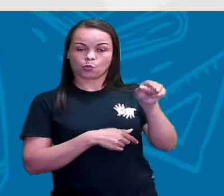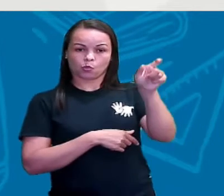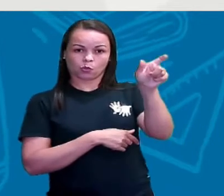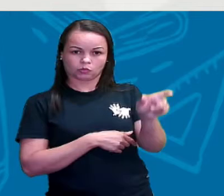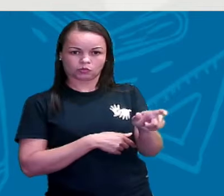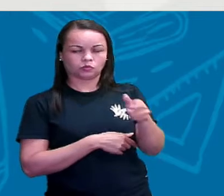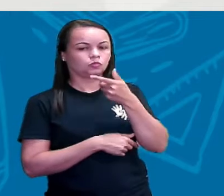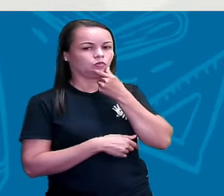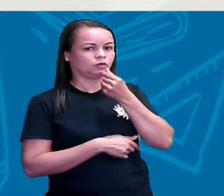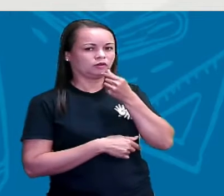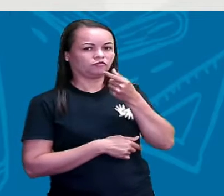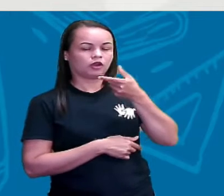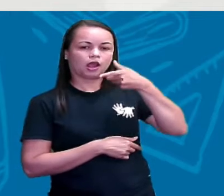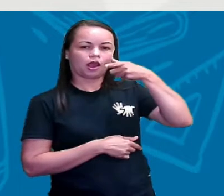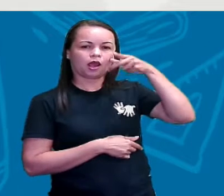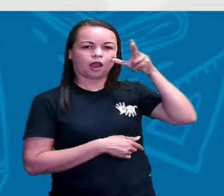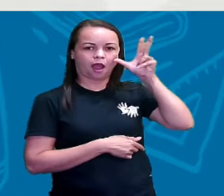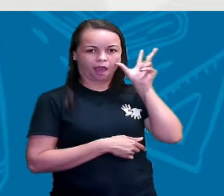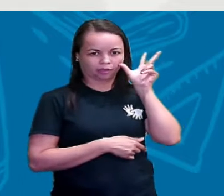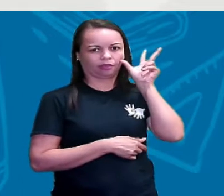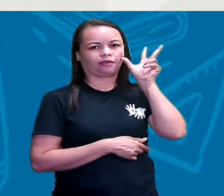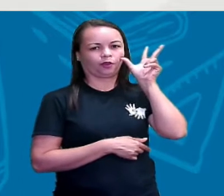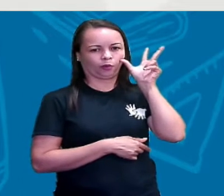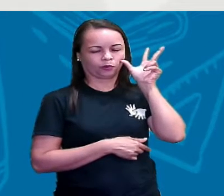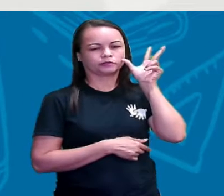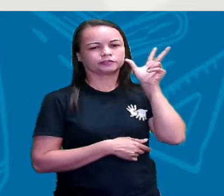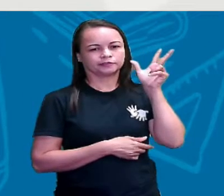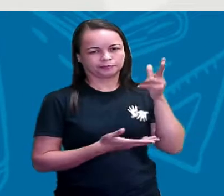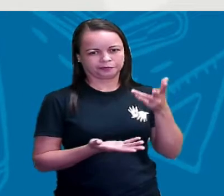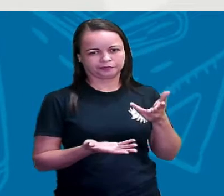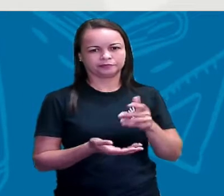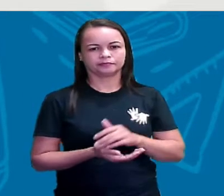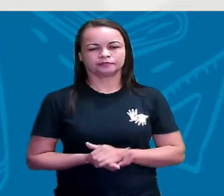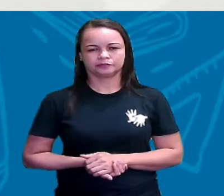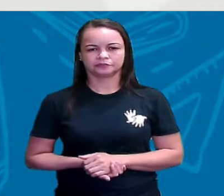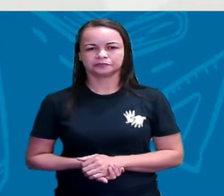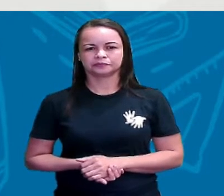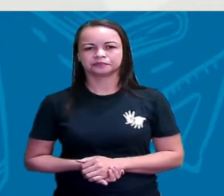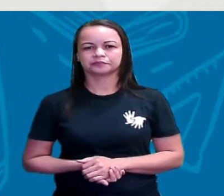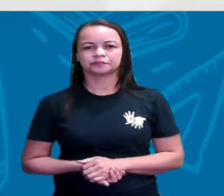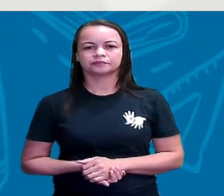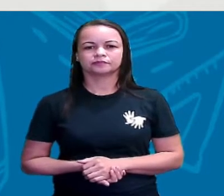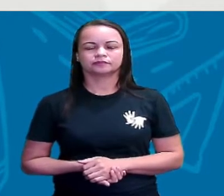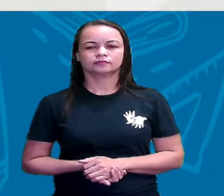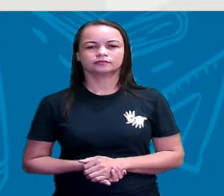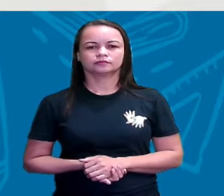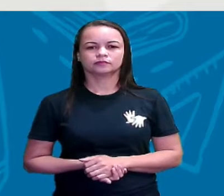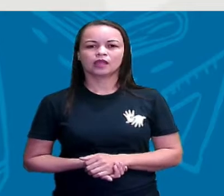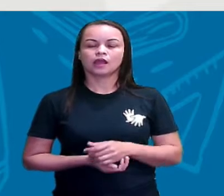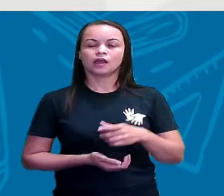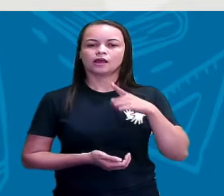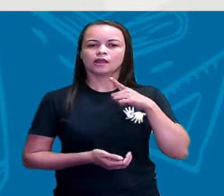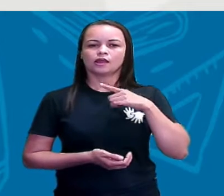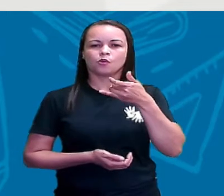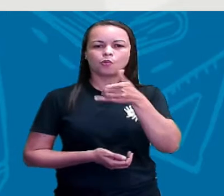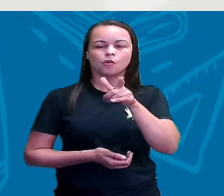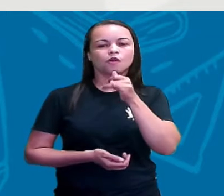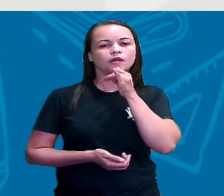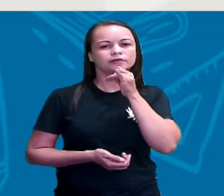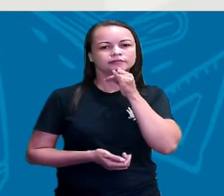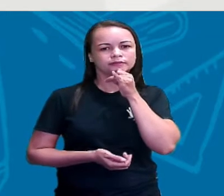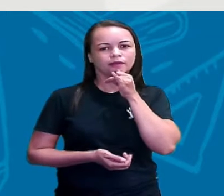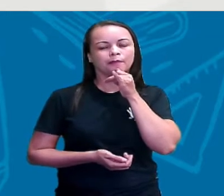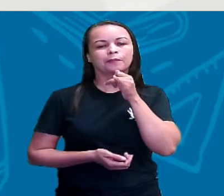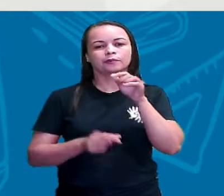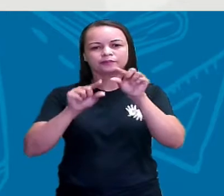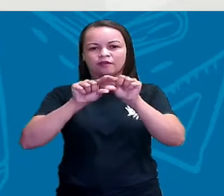anteontem. Olha aí, ó. The day before yesterday. Que quer dizer anteontem. Temos o outro exemplo. She studied